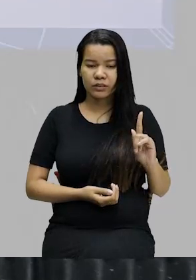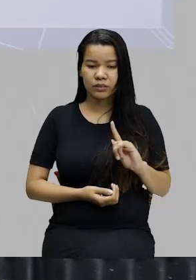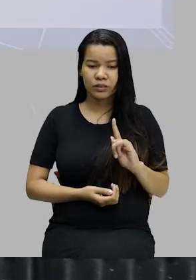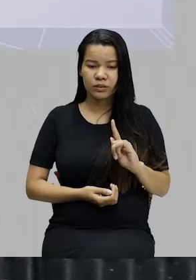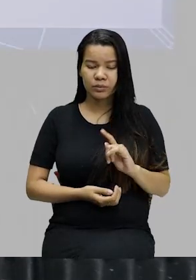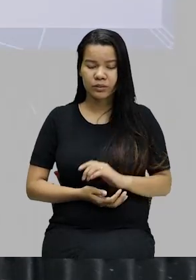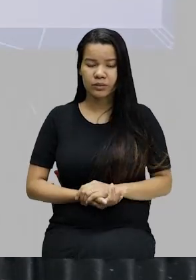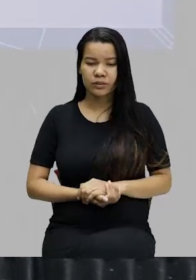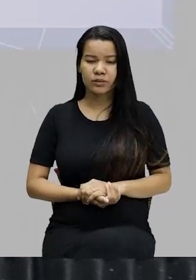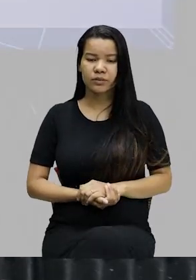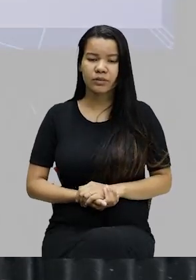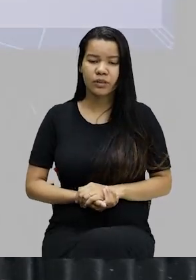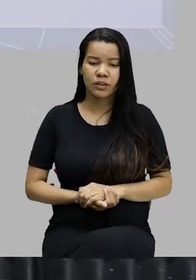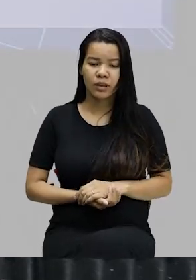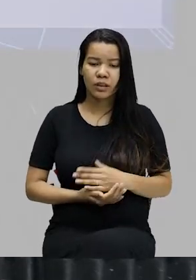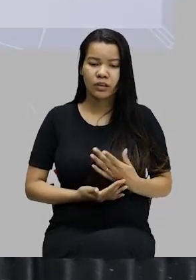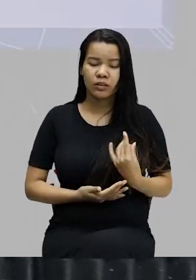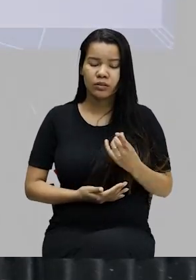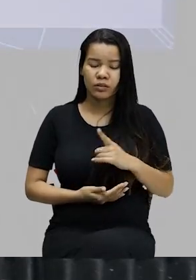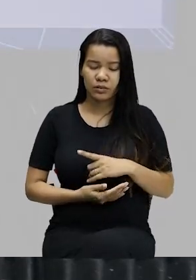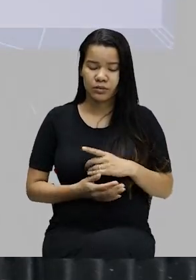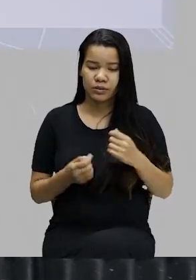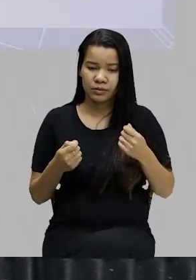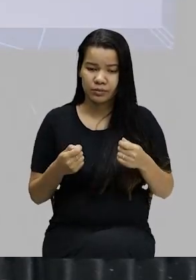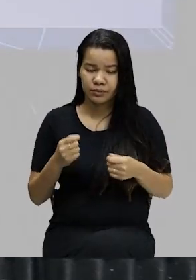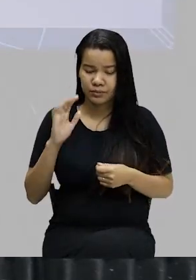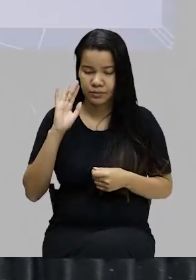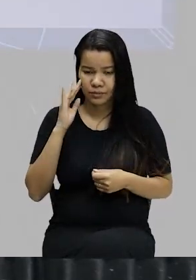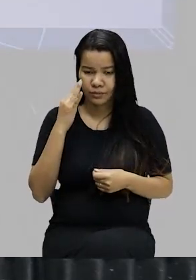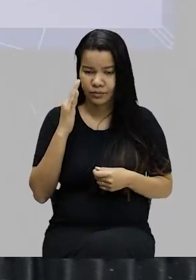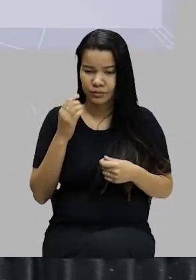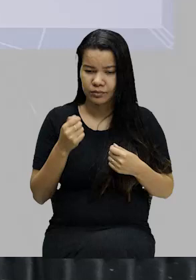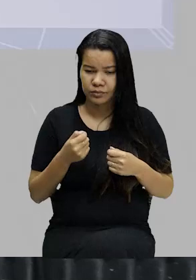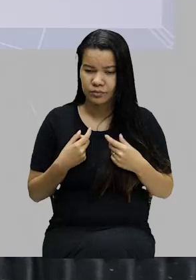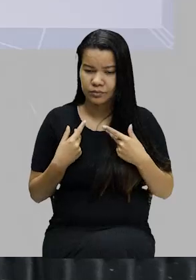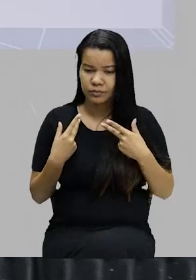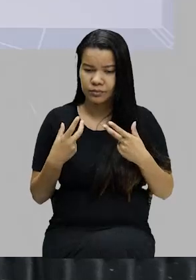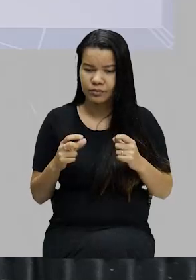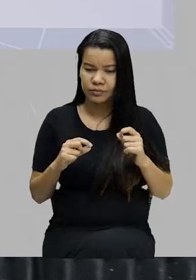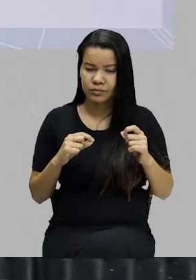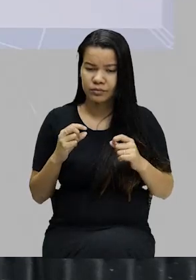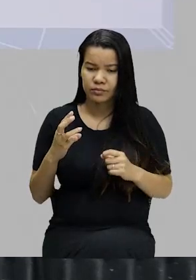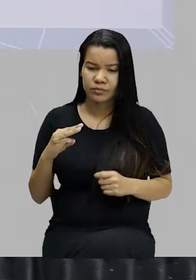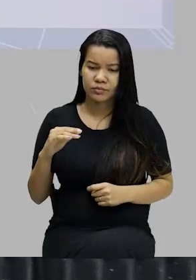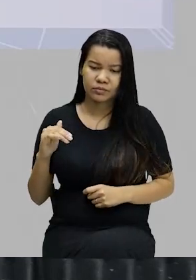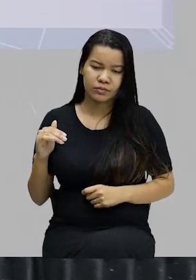gramas. Então, vamos entender. Ó, podemos perceber que a massa de